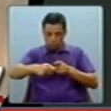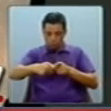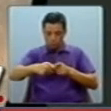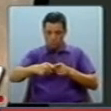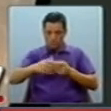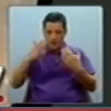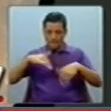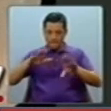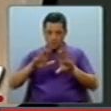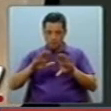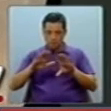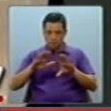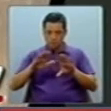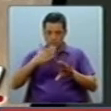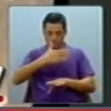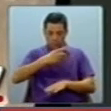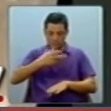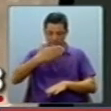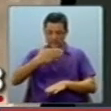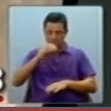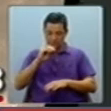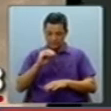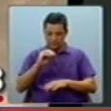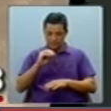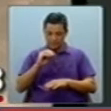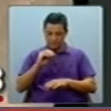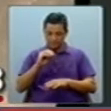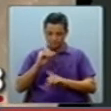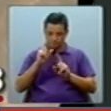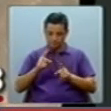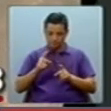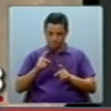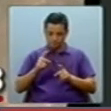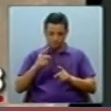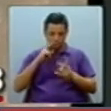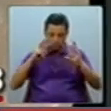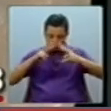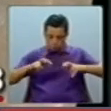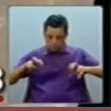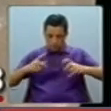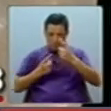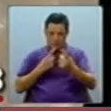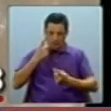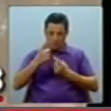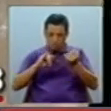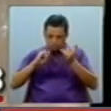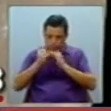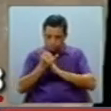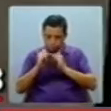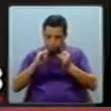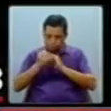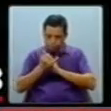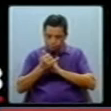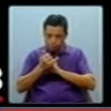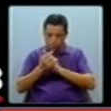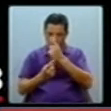Em boa verdade, na década de 70, as sondas Mariner 9 e as Viking descobriram que tinha assim algumas rachadelas, algumas linhas com